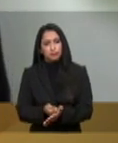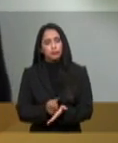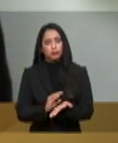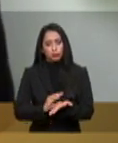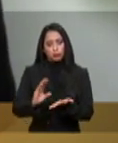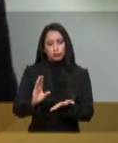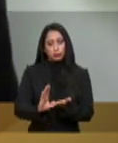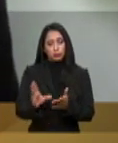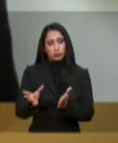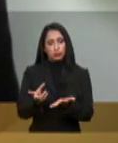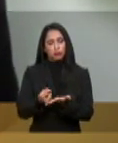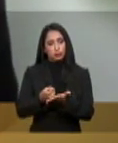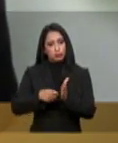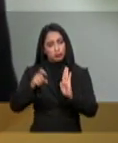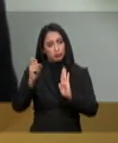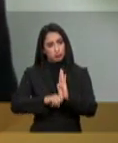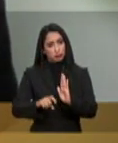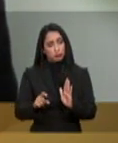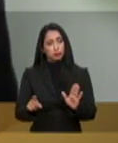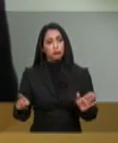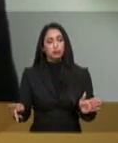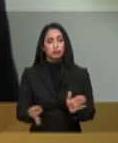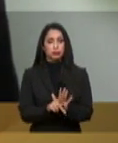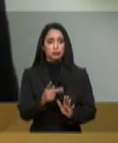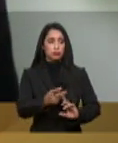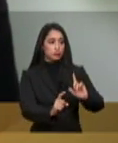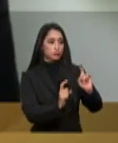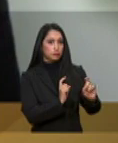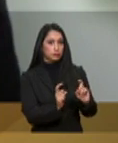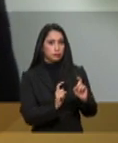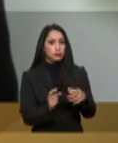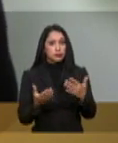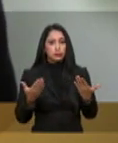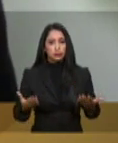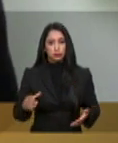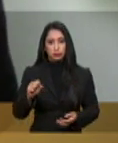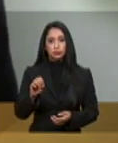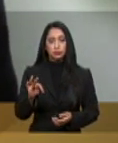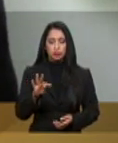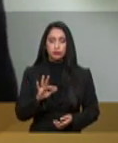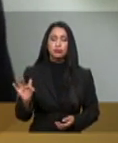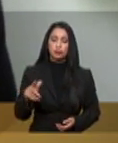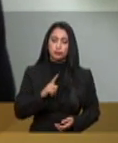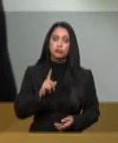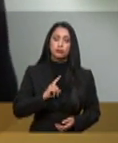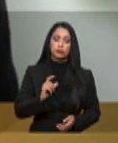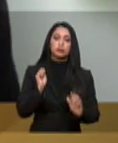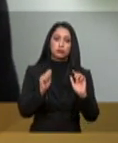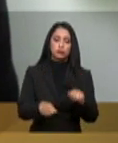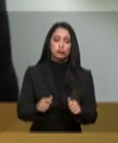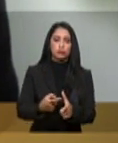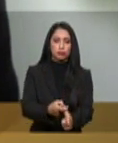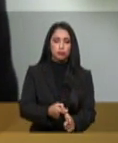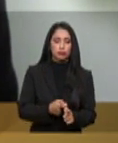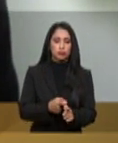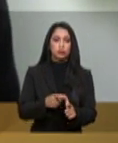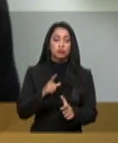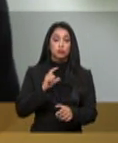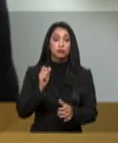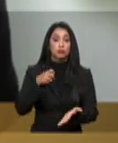no âmbito próprio. STF julga ação sobre se é possível representação fiscal para fins penais nos crimes contra a Previdência